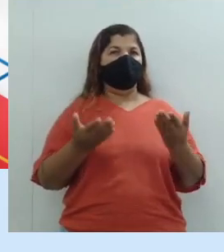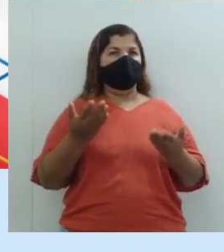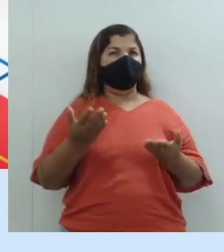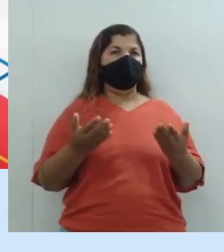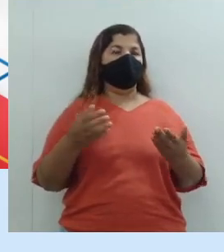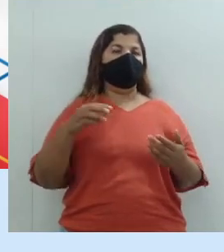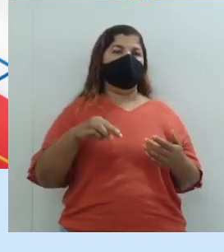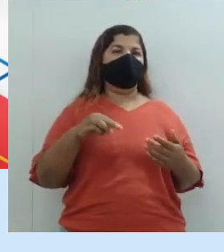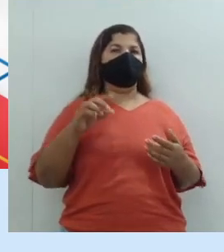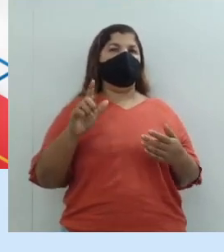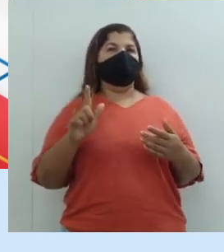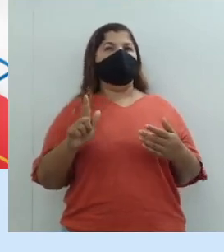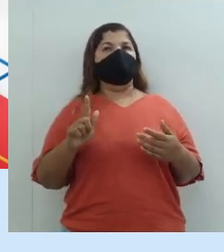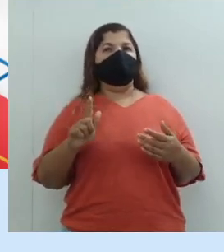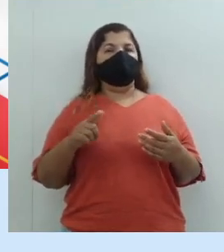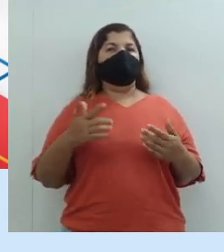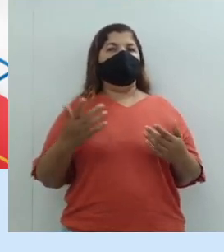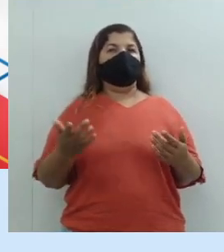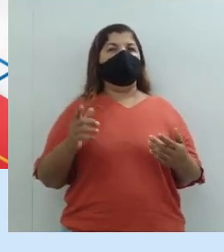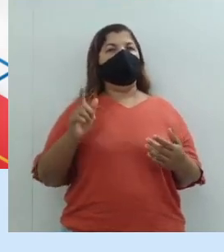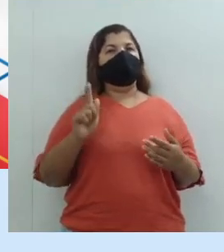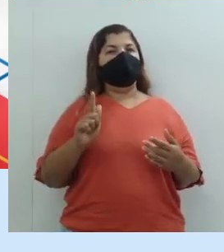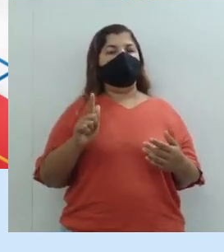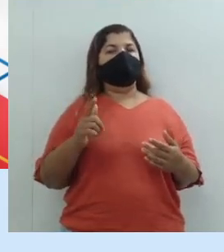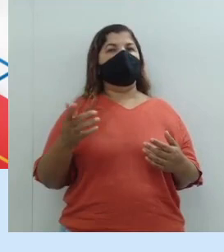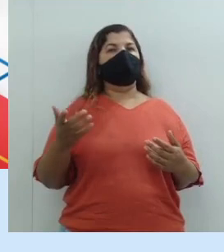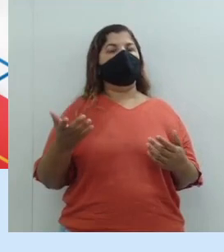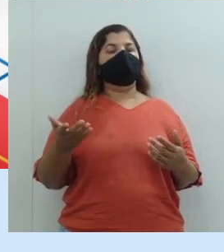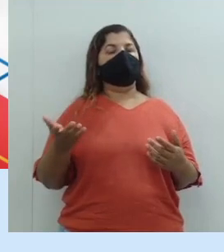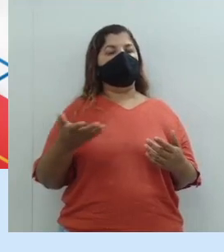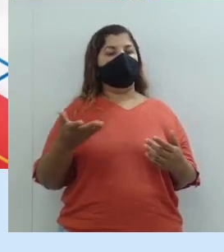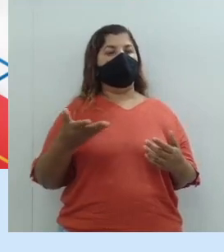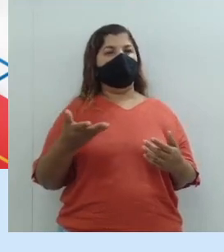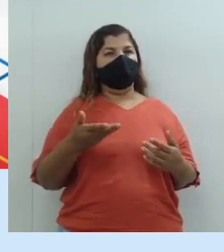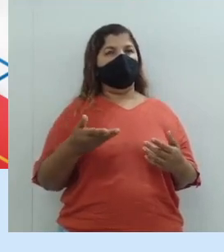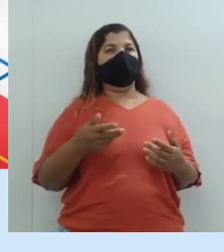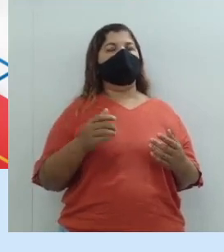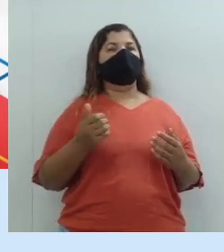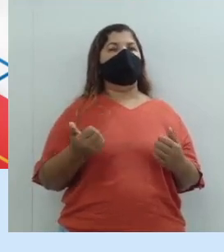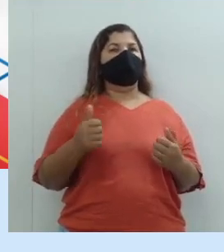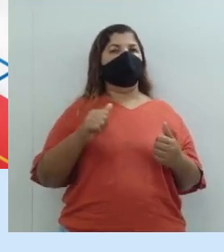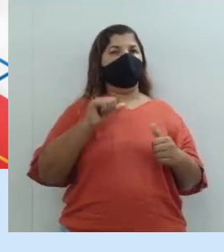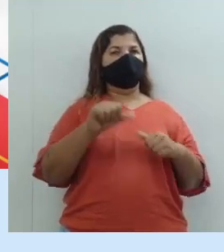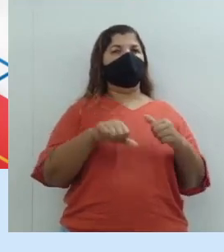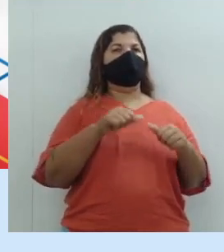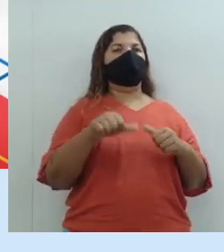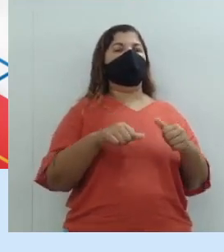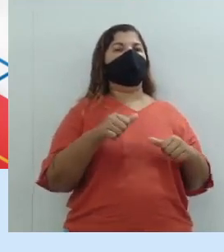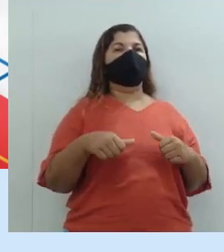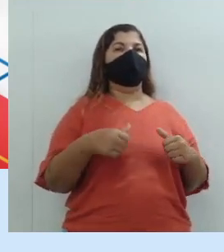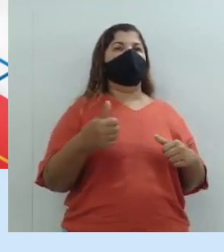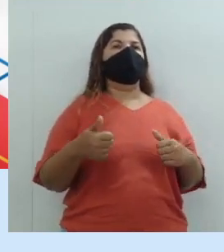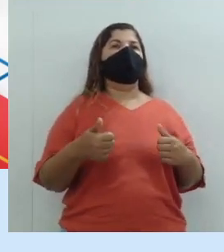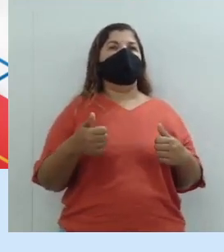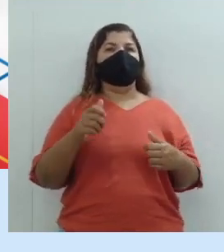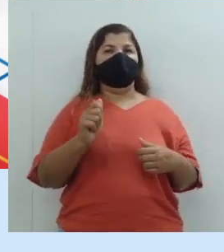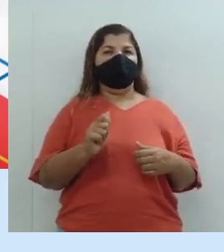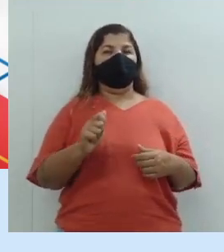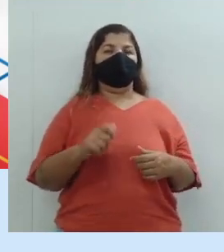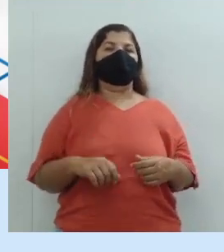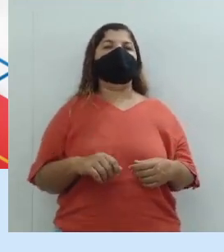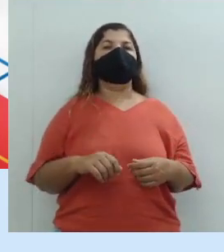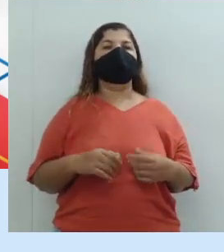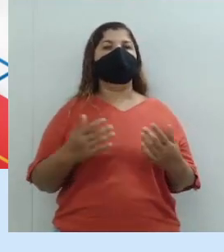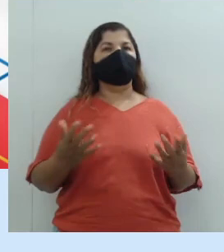mg. No caso aí, o g vai ser a aceleração da gravidade que eu estou substituindo no lugar de A. Então